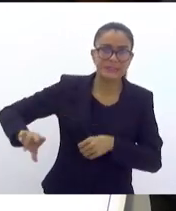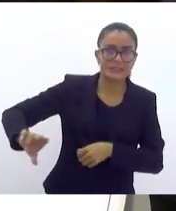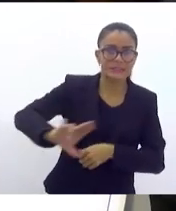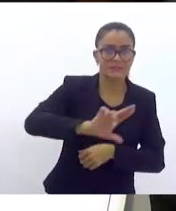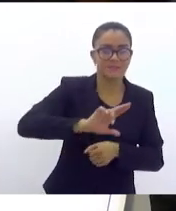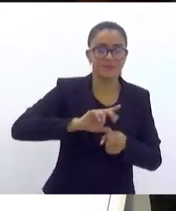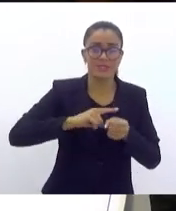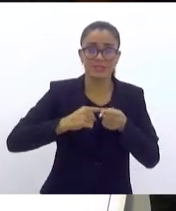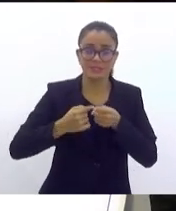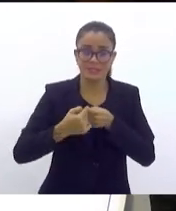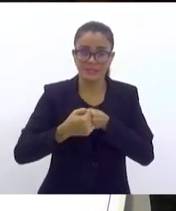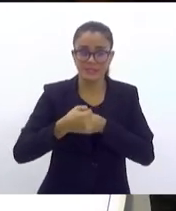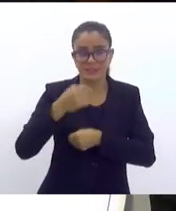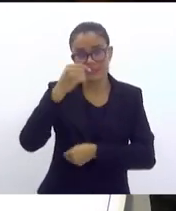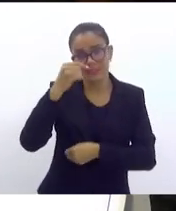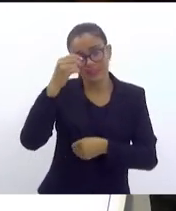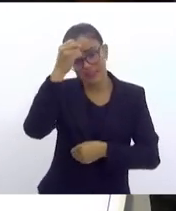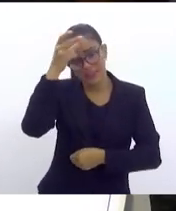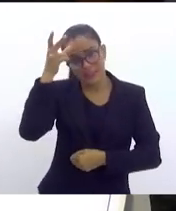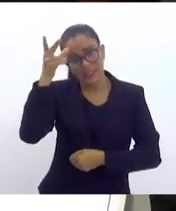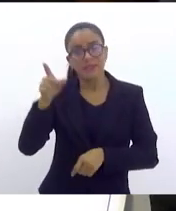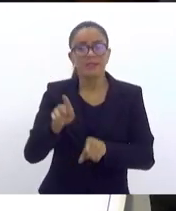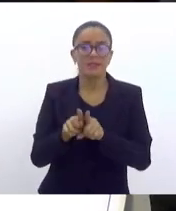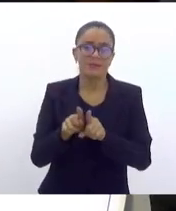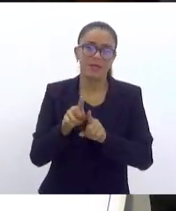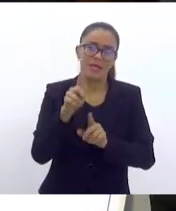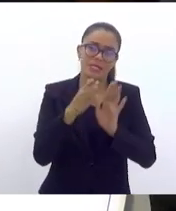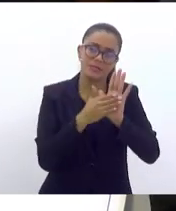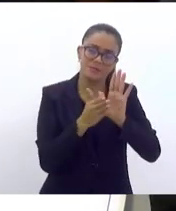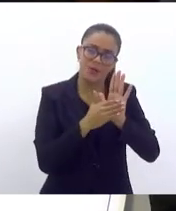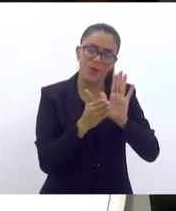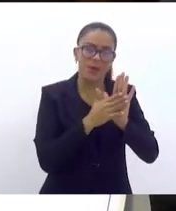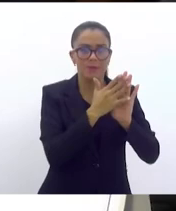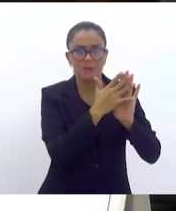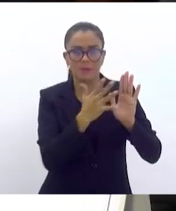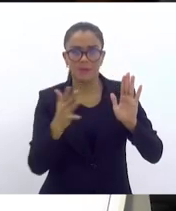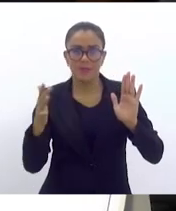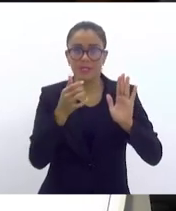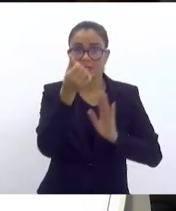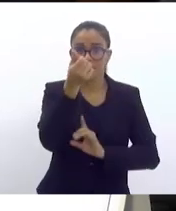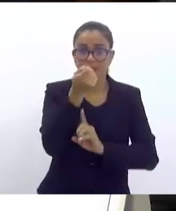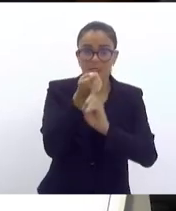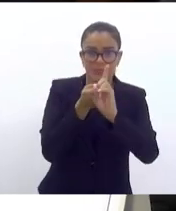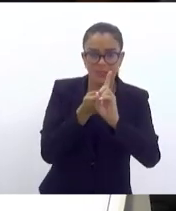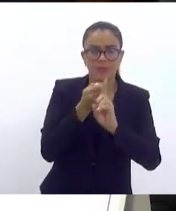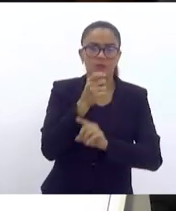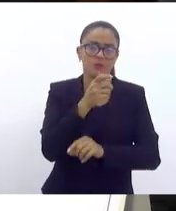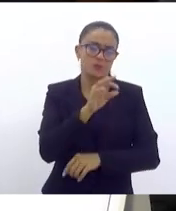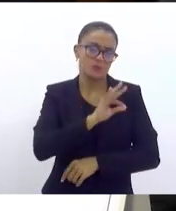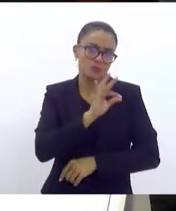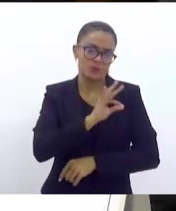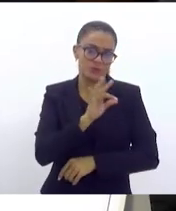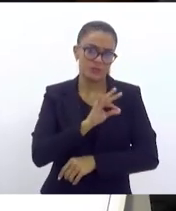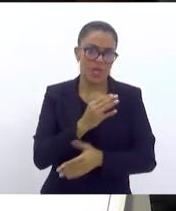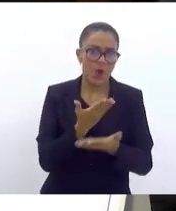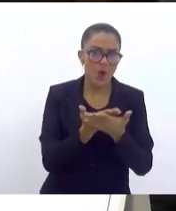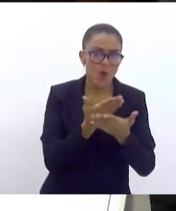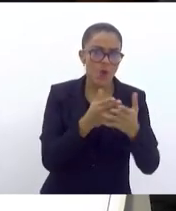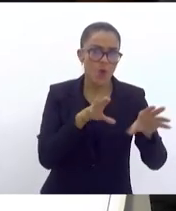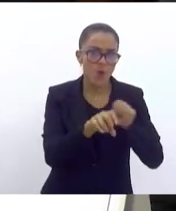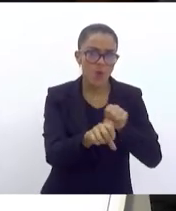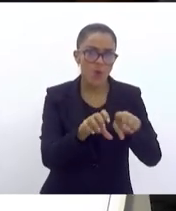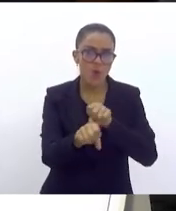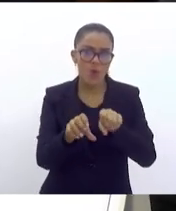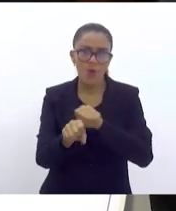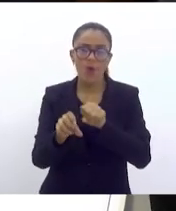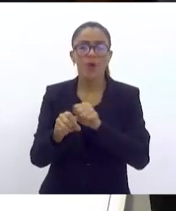e esse programa essencialmente ao longo de seis meses nossos policiais devidamente capacitados eles conduzem um